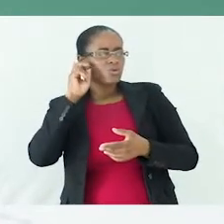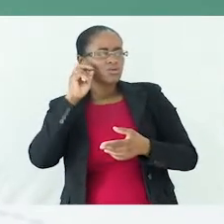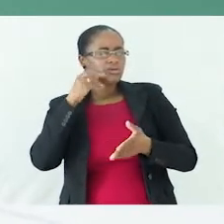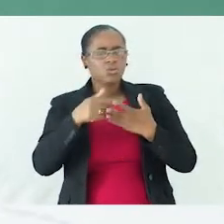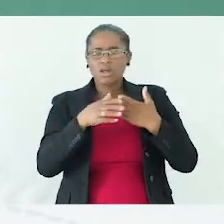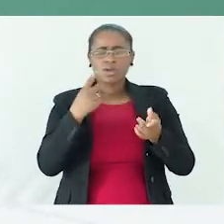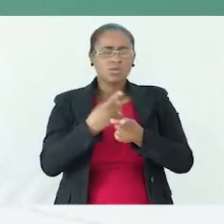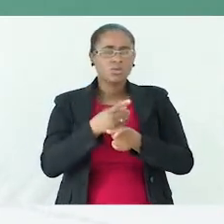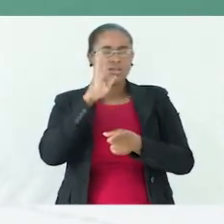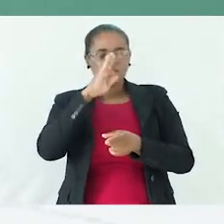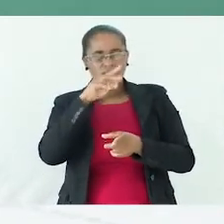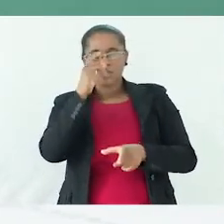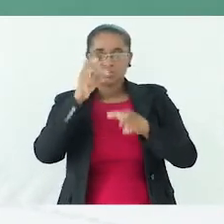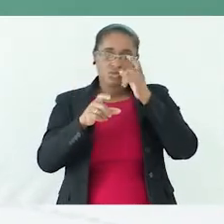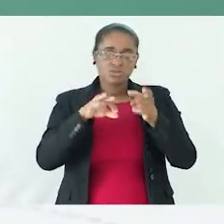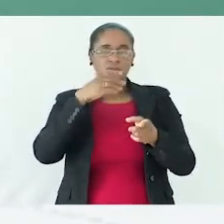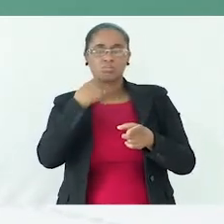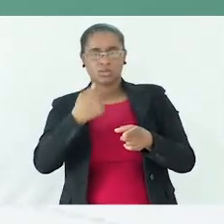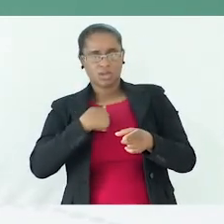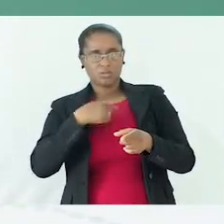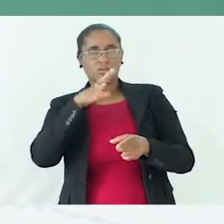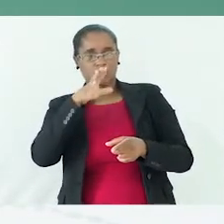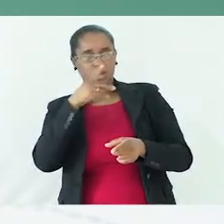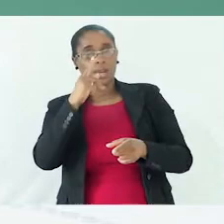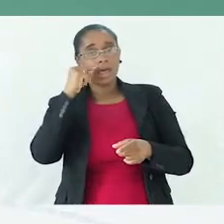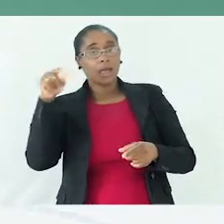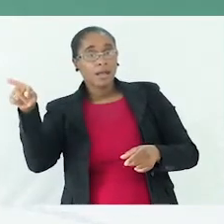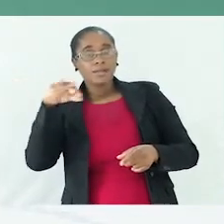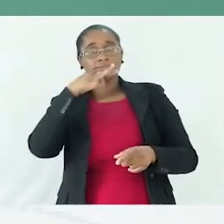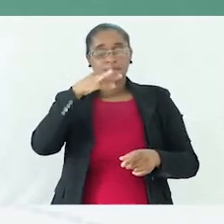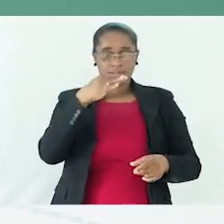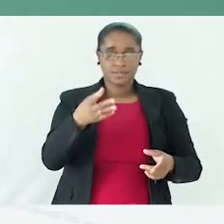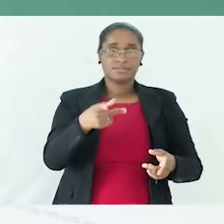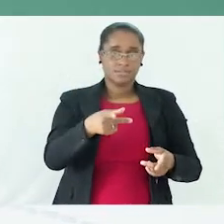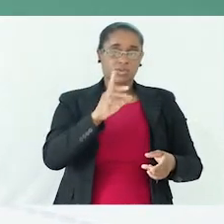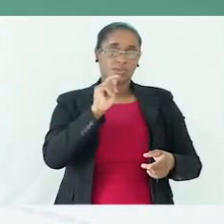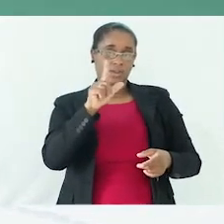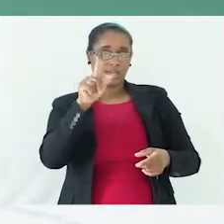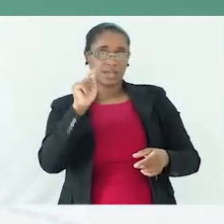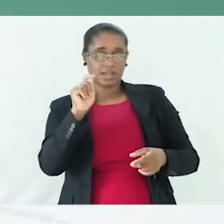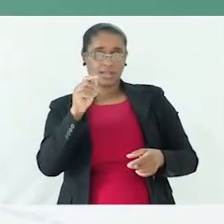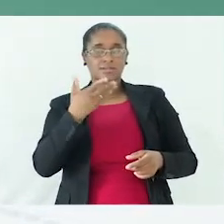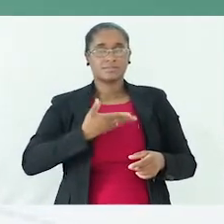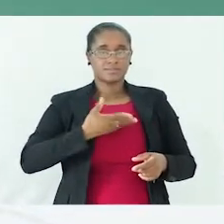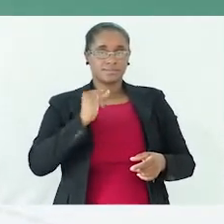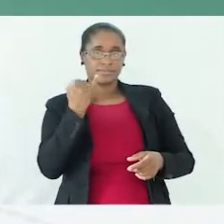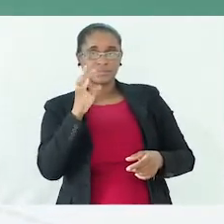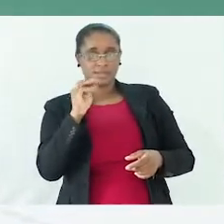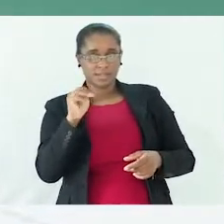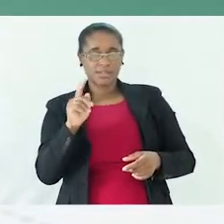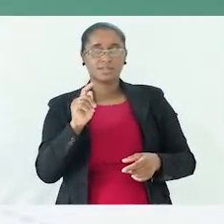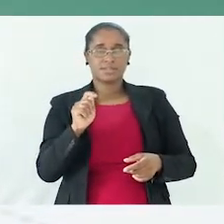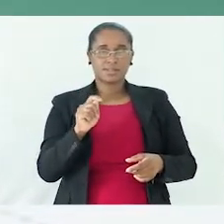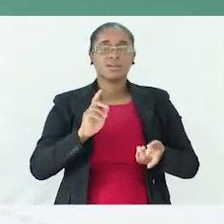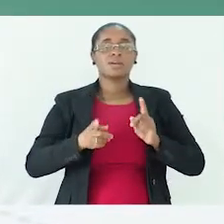ele disse, então temos que colocar isto. Ele disse que.